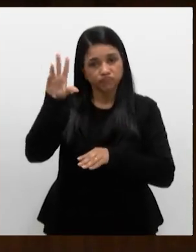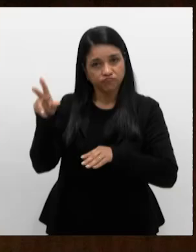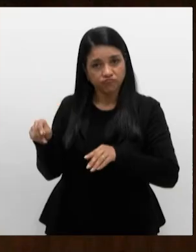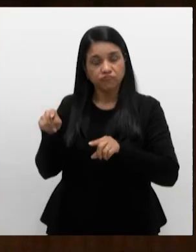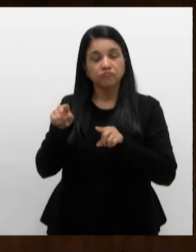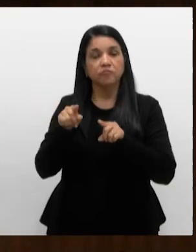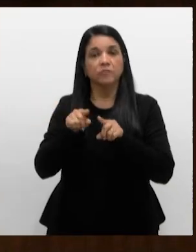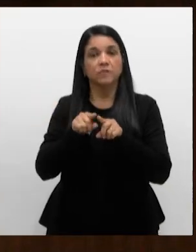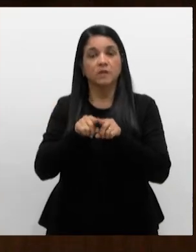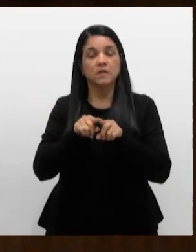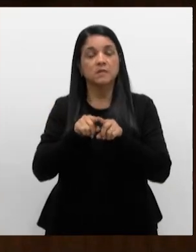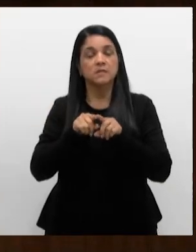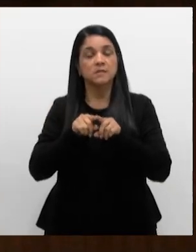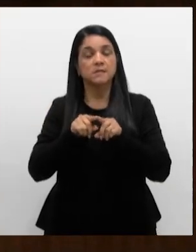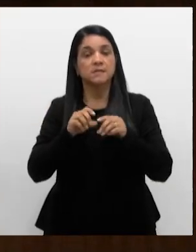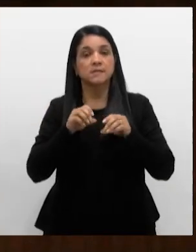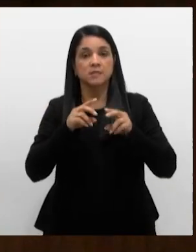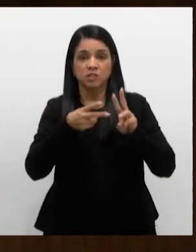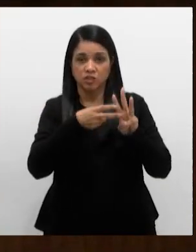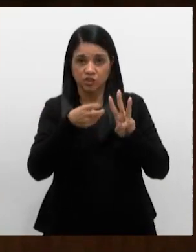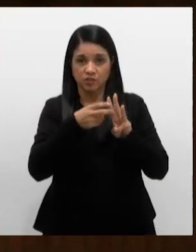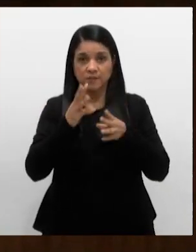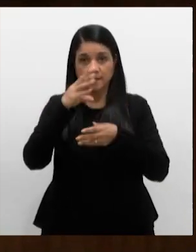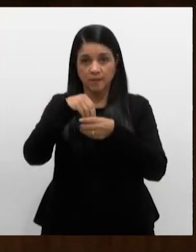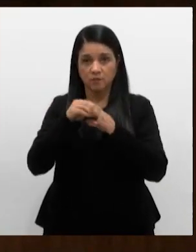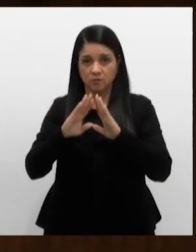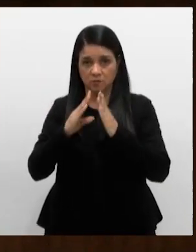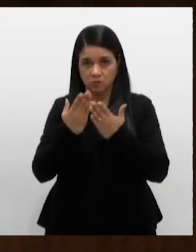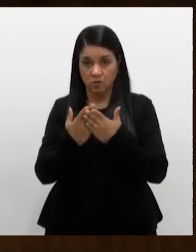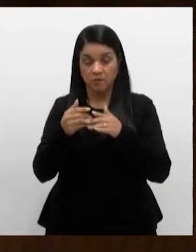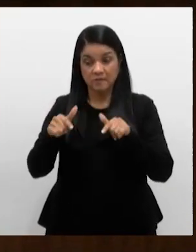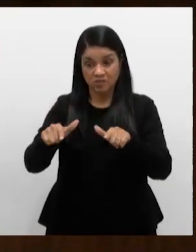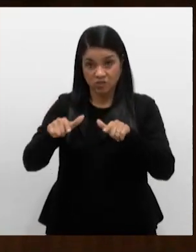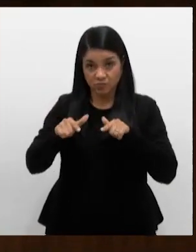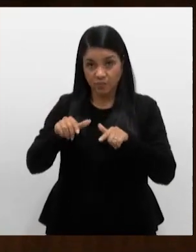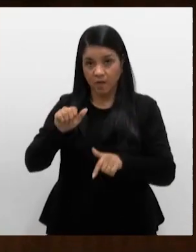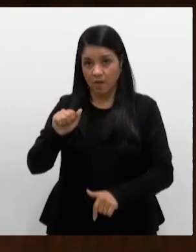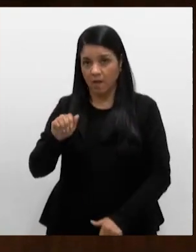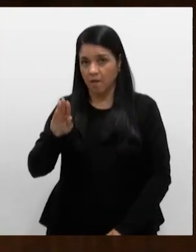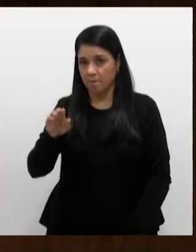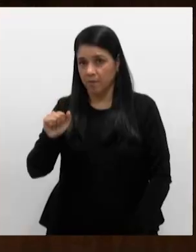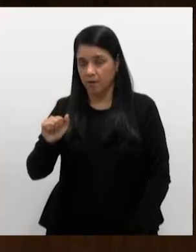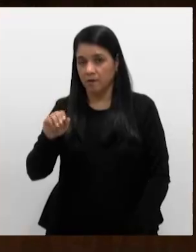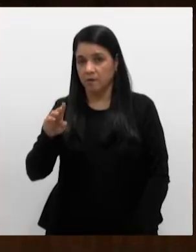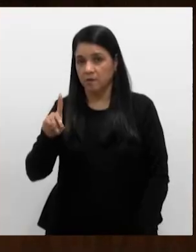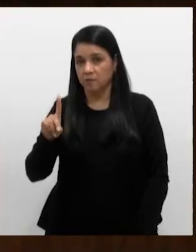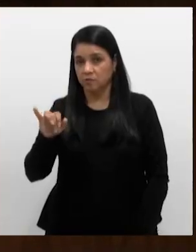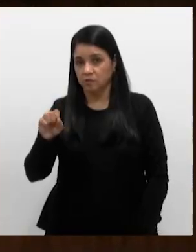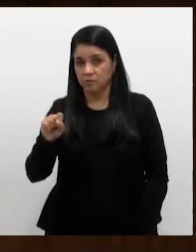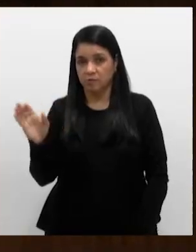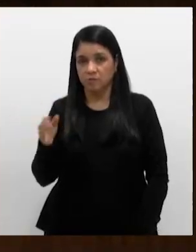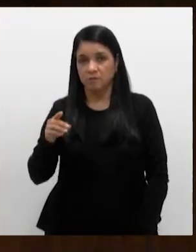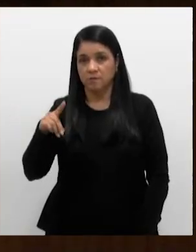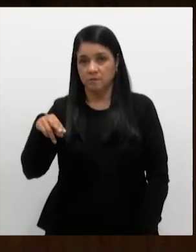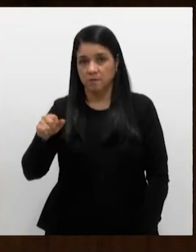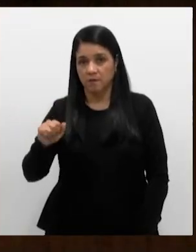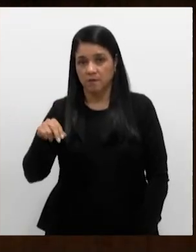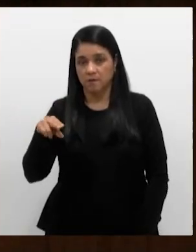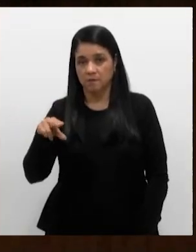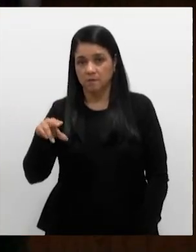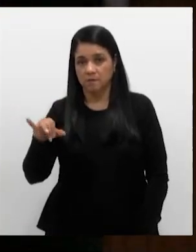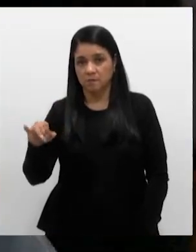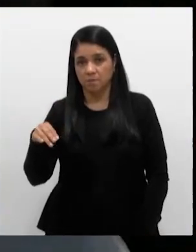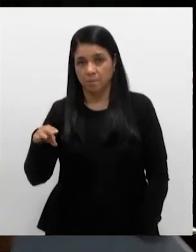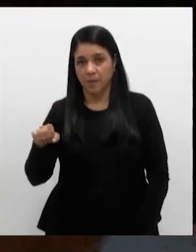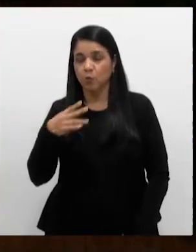escolas. Esse diploma Dias do Nascimento, nós propusemos a pedido da Educafro, do Frei